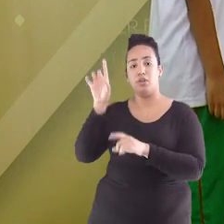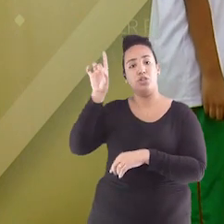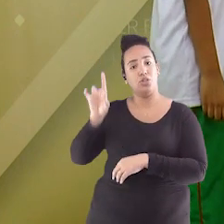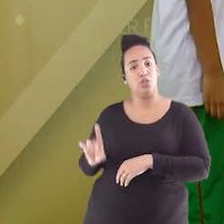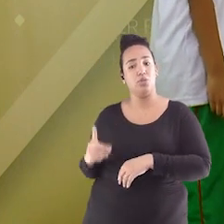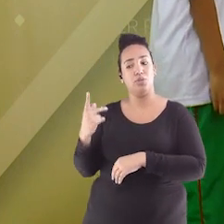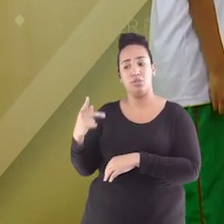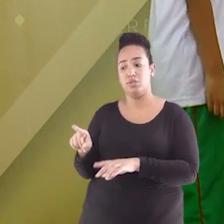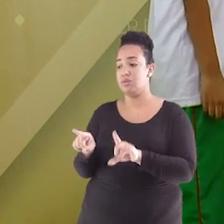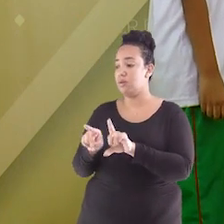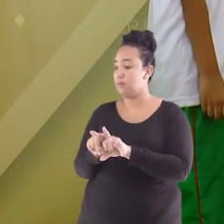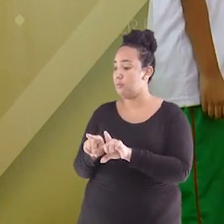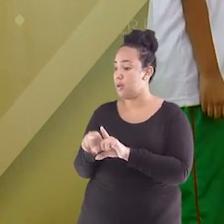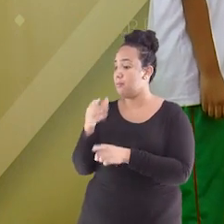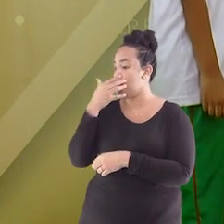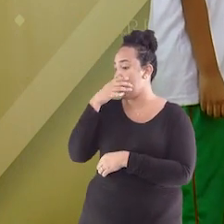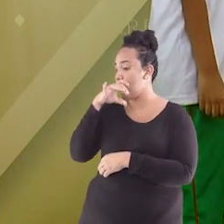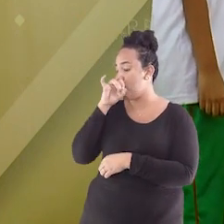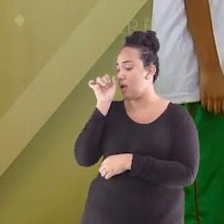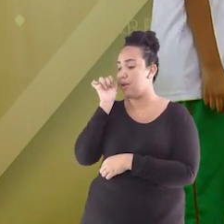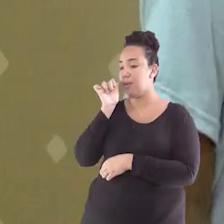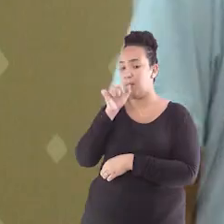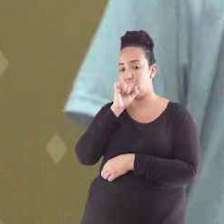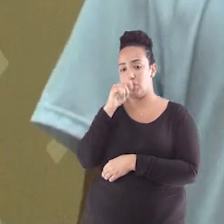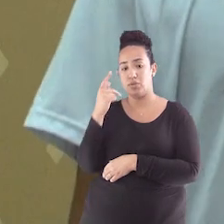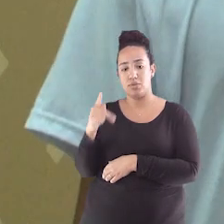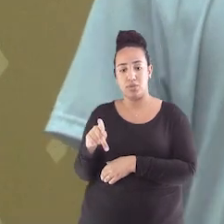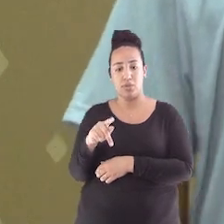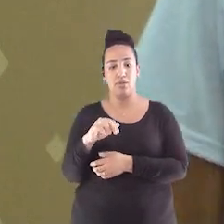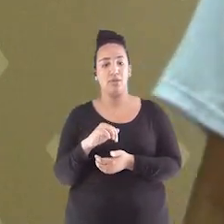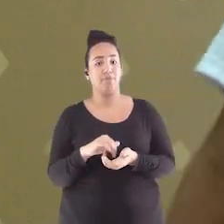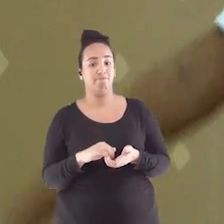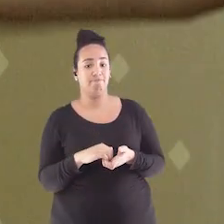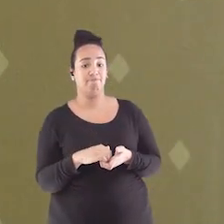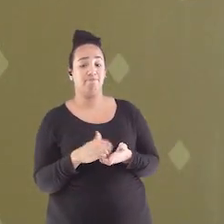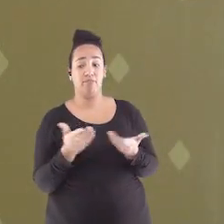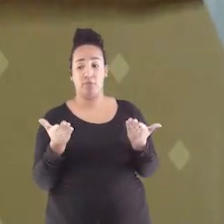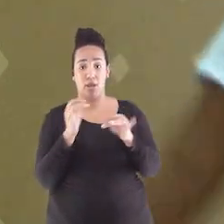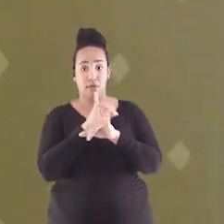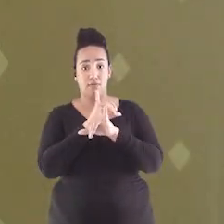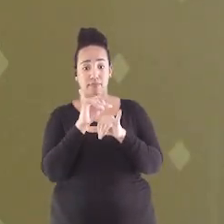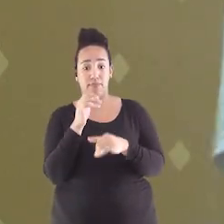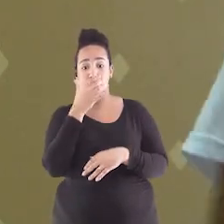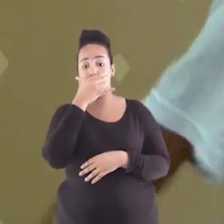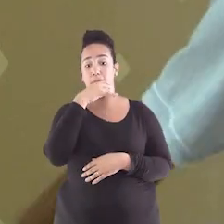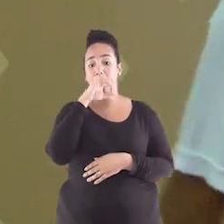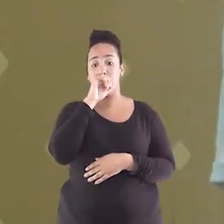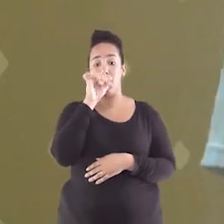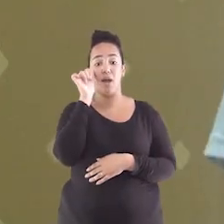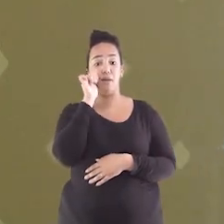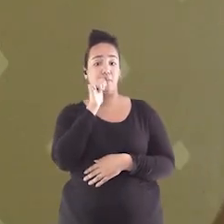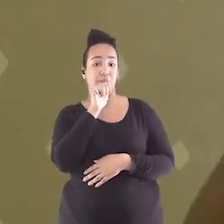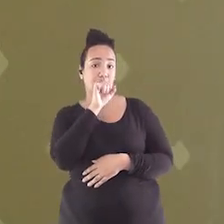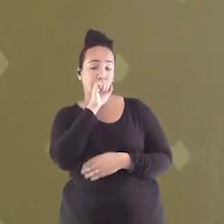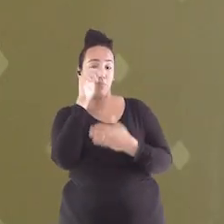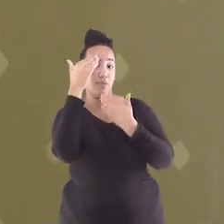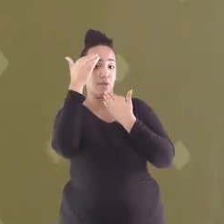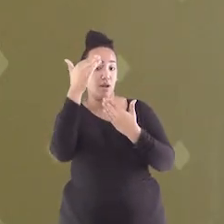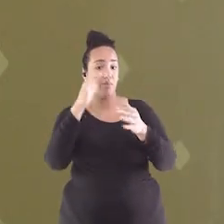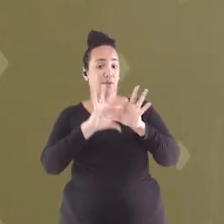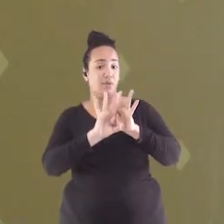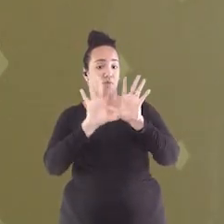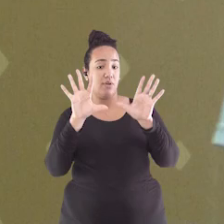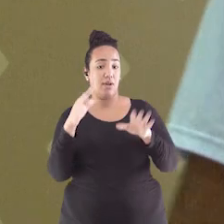responsáveis. Quer deixar um recadinho para casa? Mãe, pai, agradeço muito por terem autorizado por eu estar